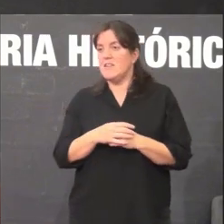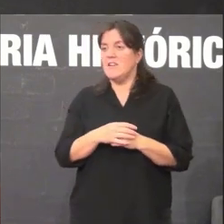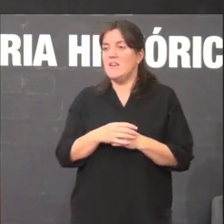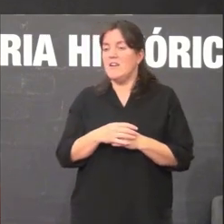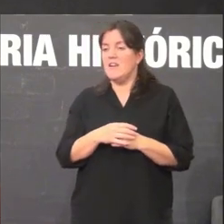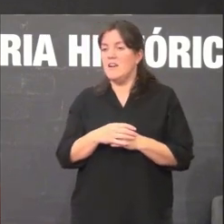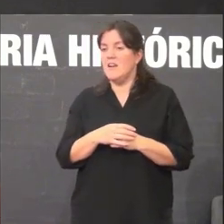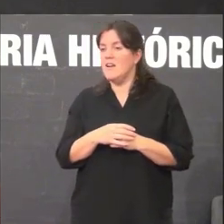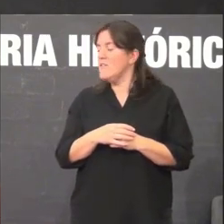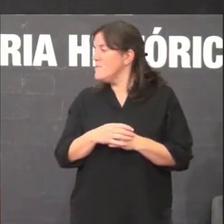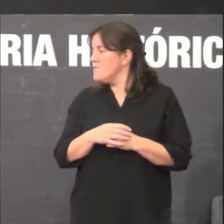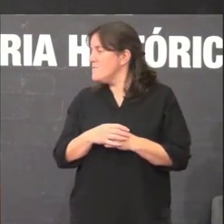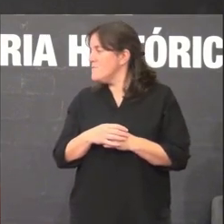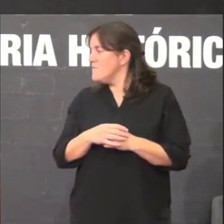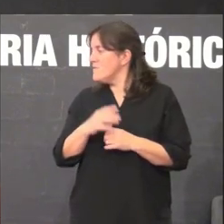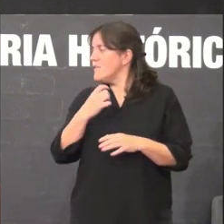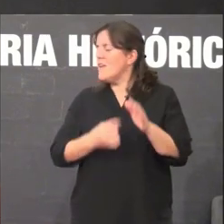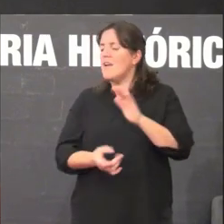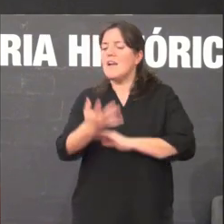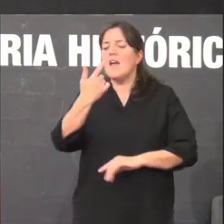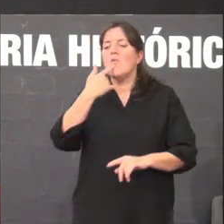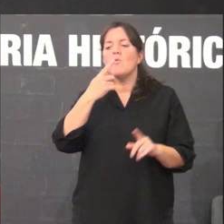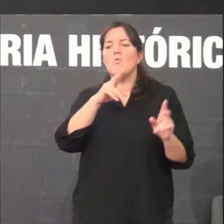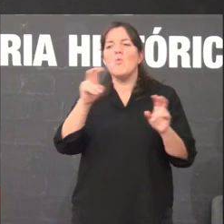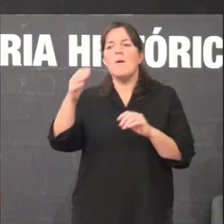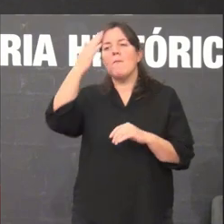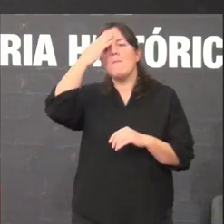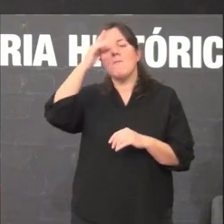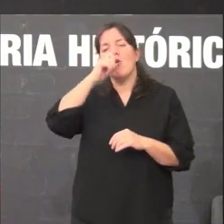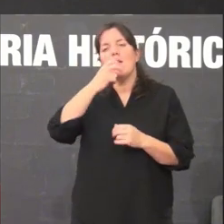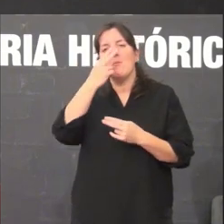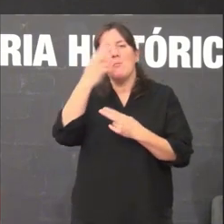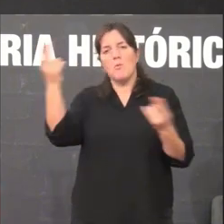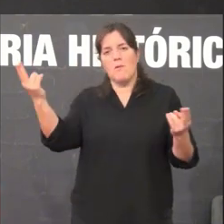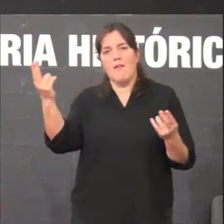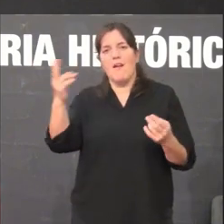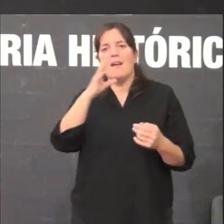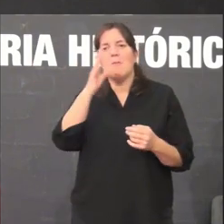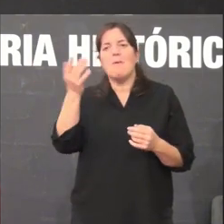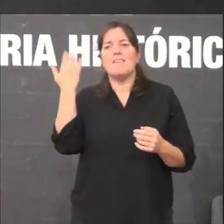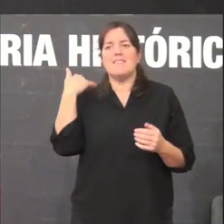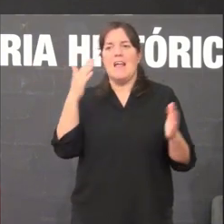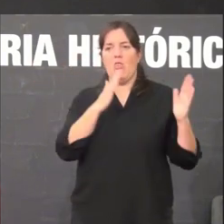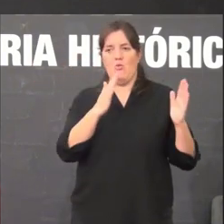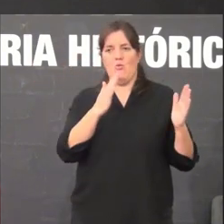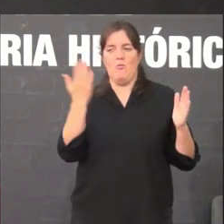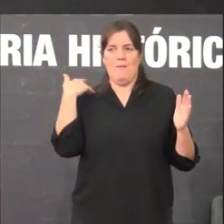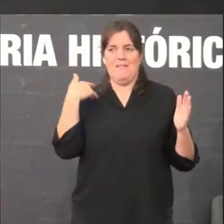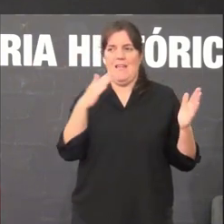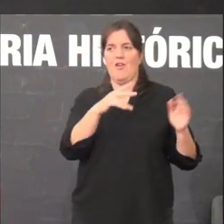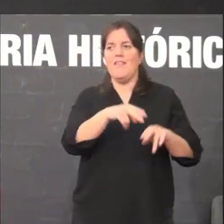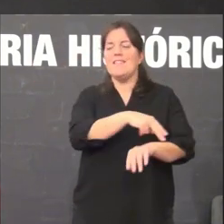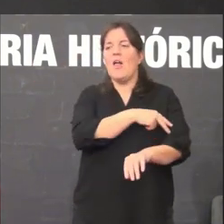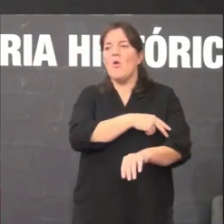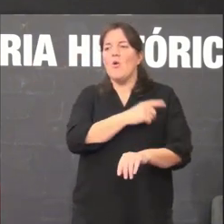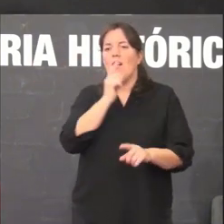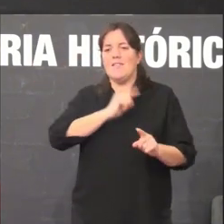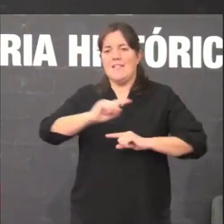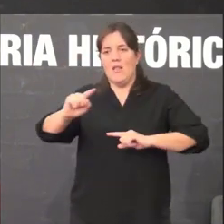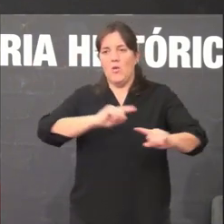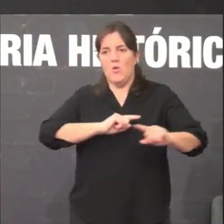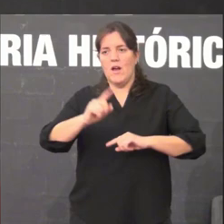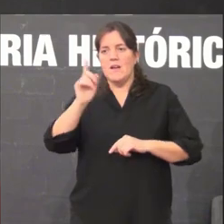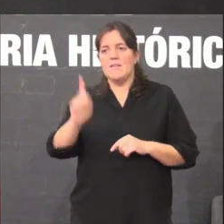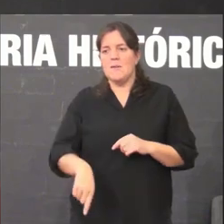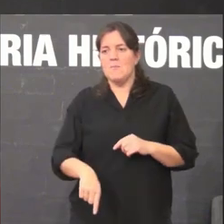1976, vamos ter uma nova memória pública sobre o que foi o passado da ditadura e o que é também a